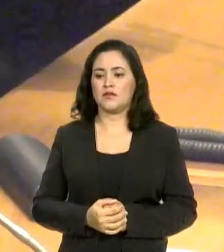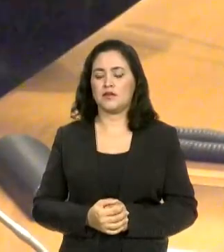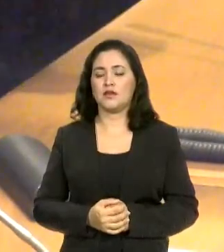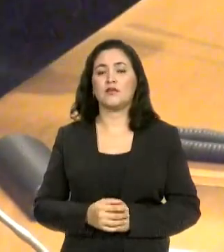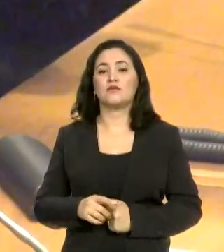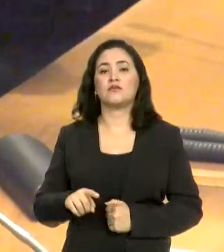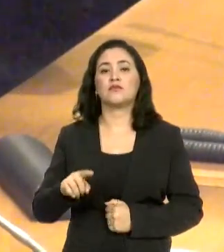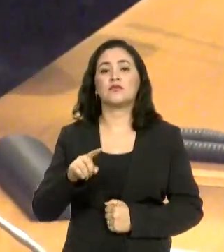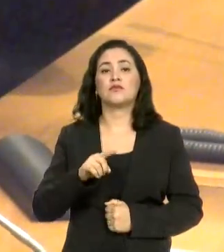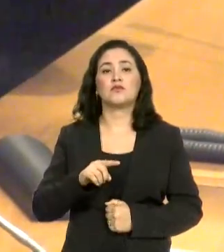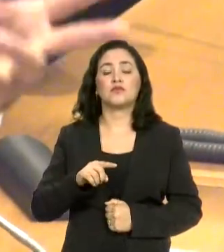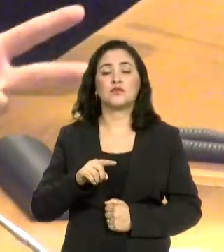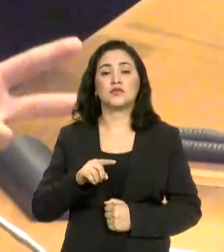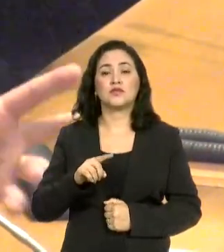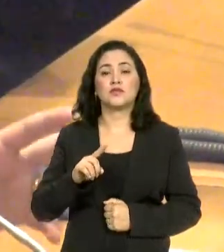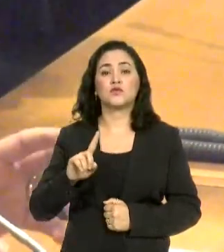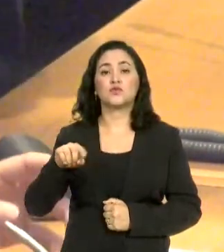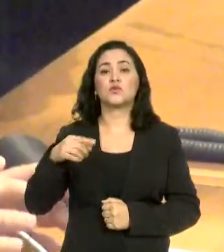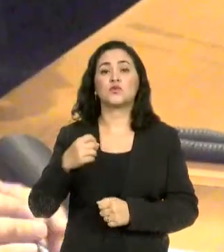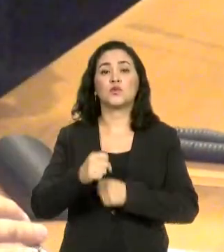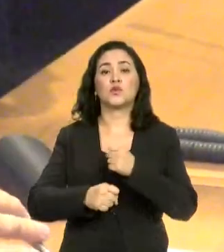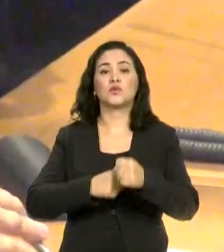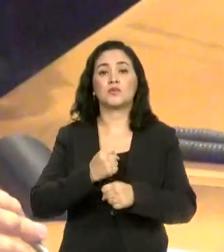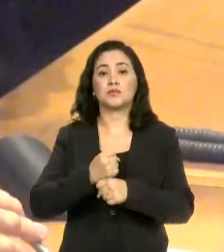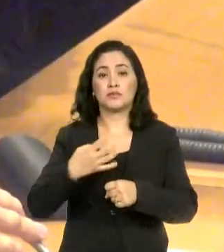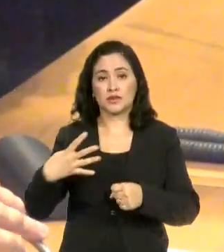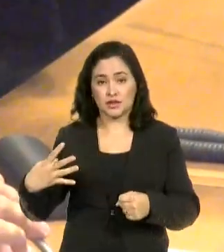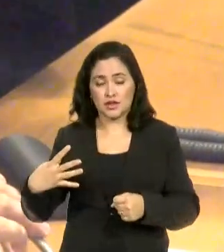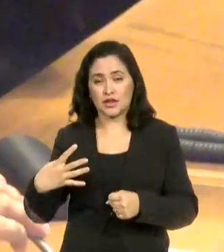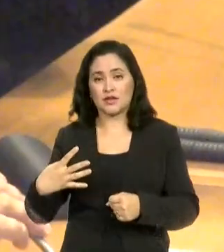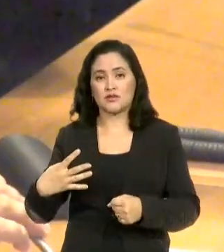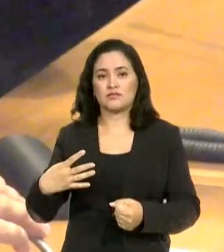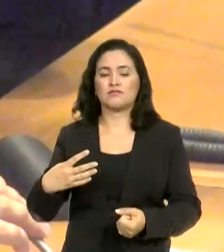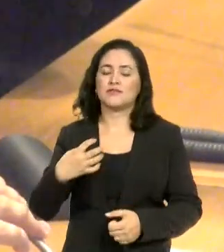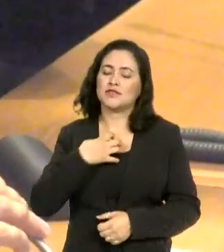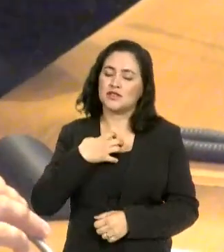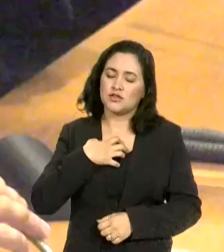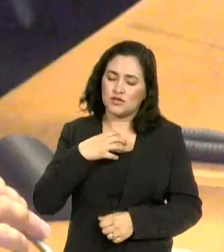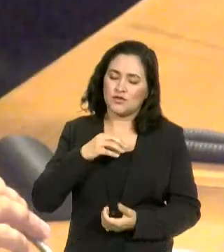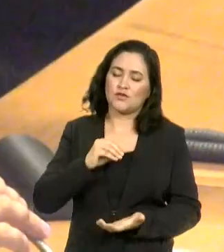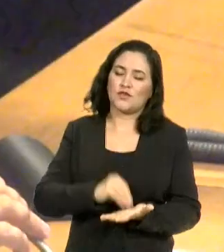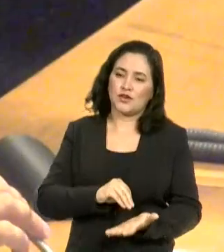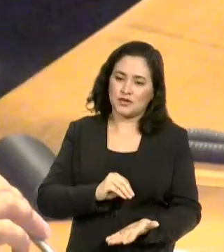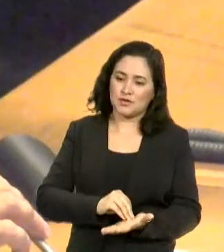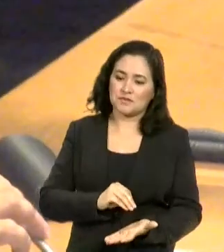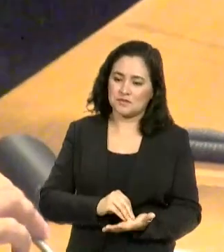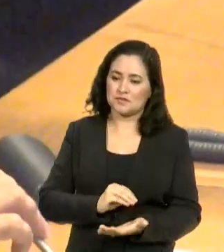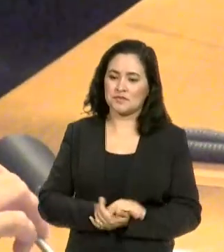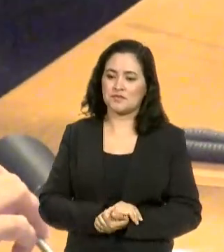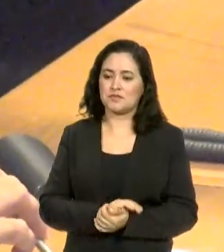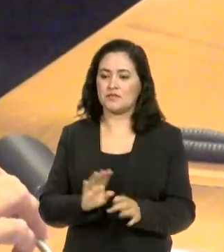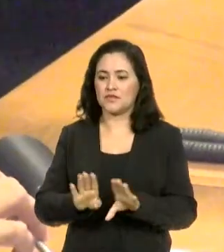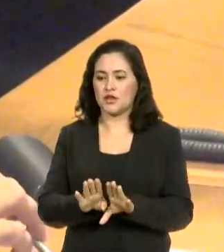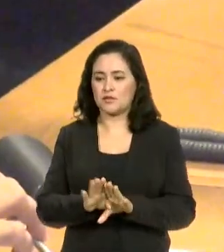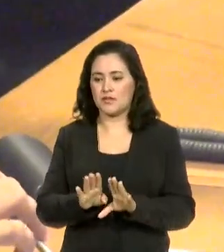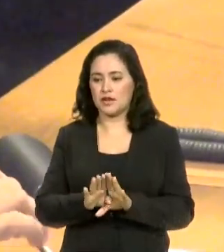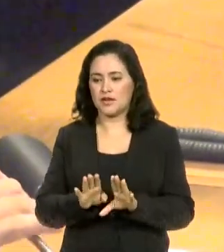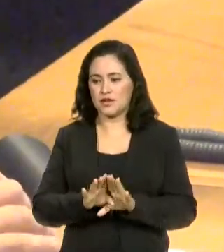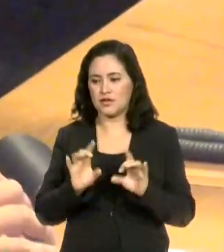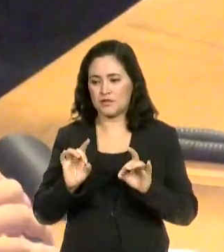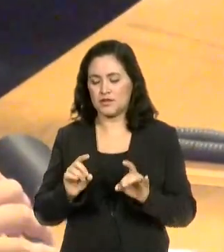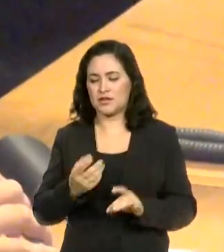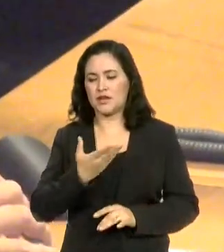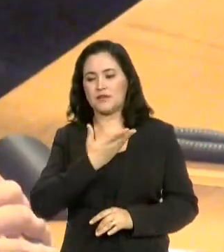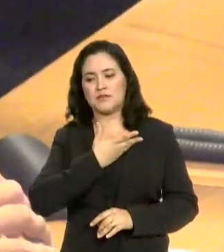notadamente vistas pela população do Maranhão. Cumprimentar de forma muito especial também meu dileto